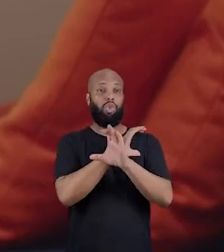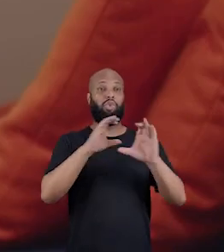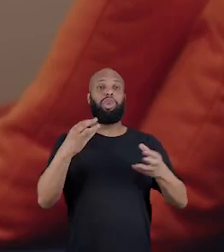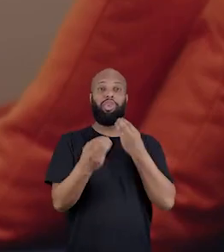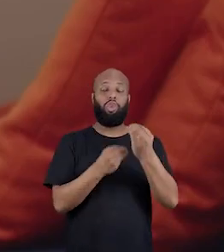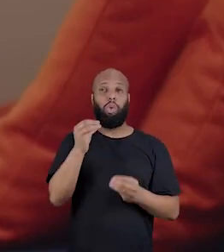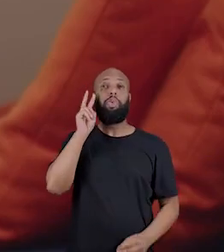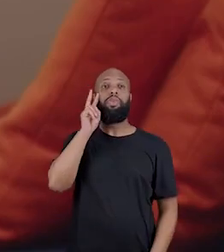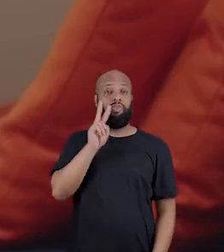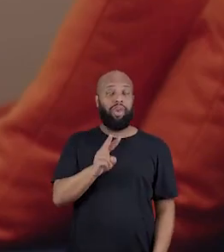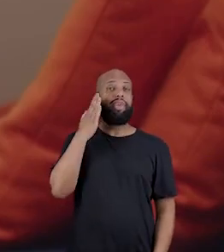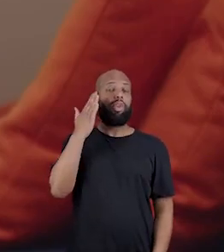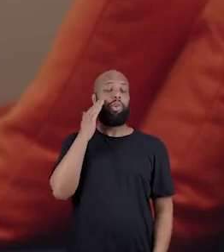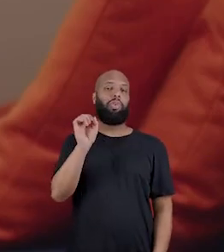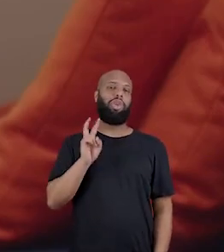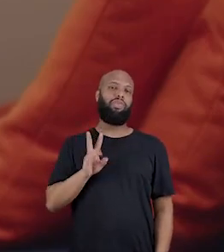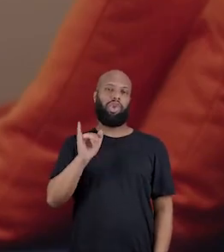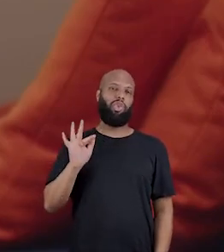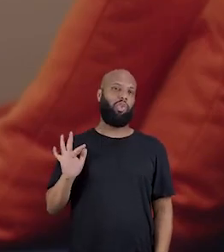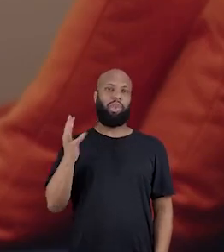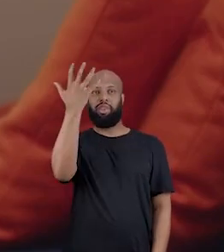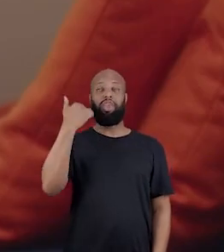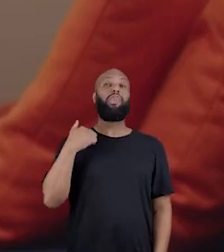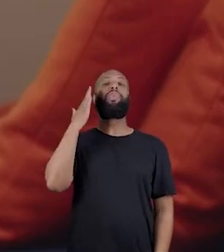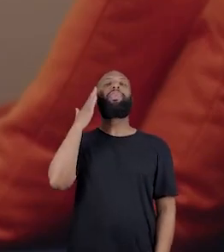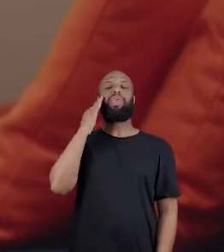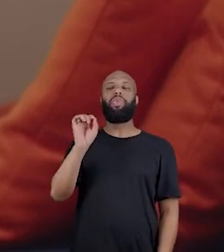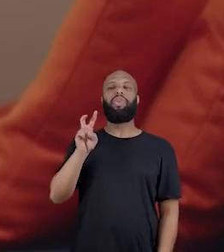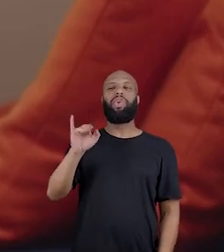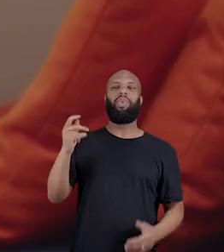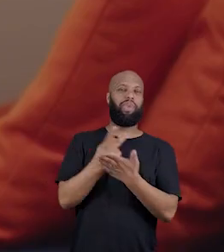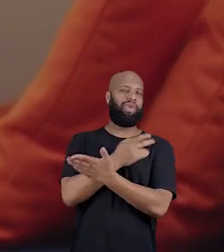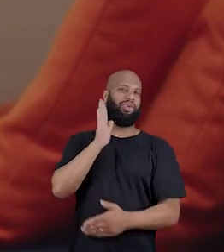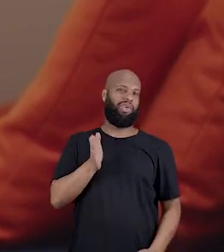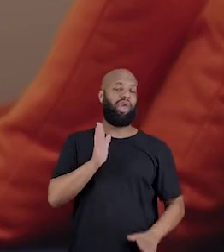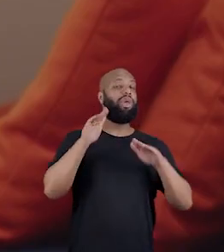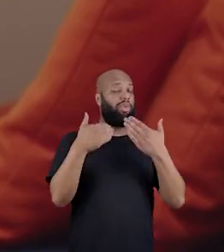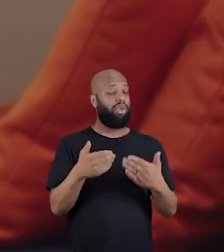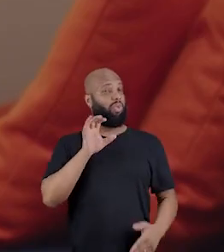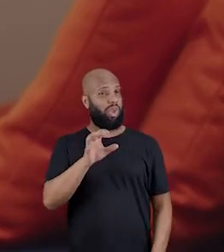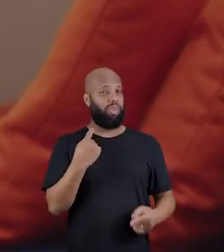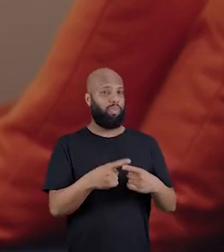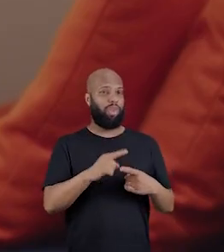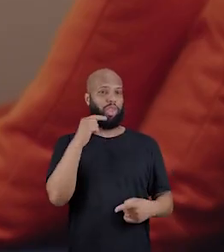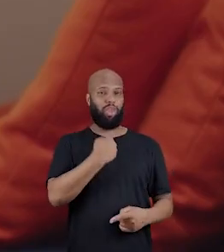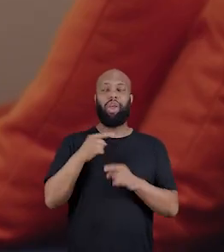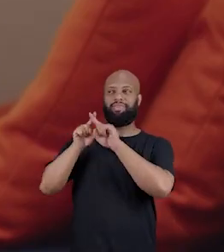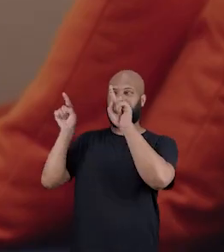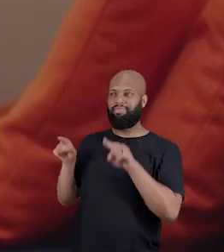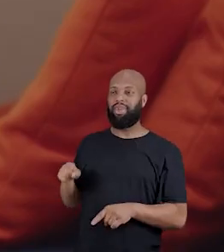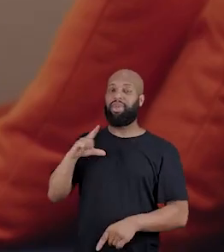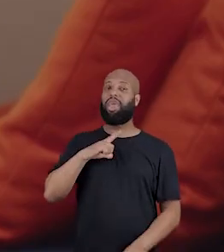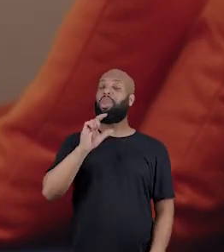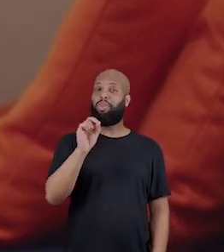porque confiança se constrói com previsibilidade, assim, sabe quando você fala assim, puxa, eu sei o que esperar da pessoa? Então, a gente como